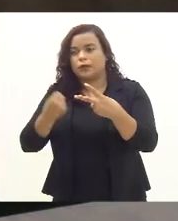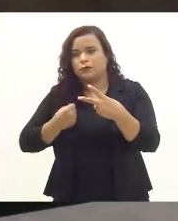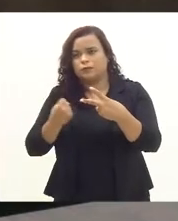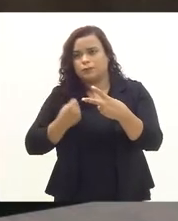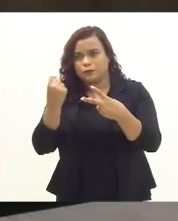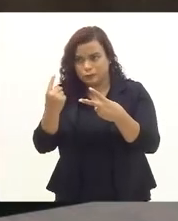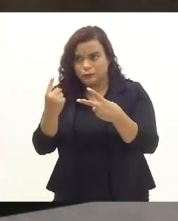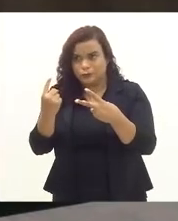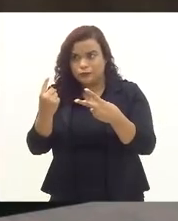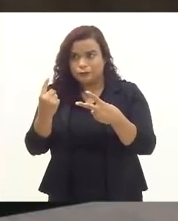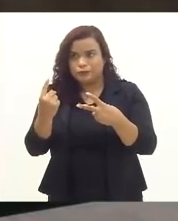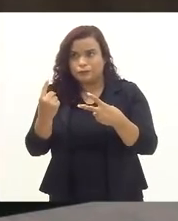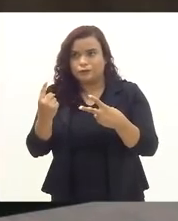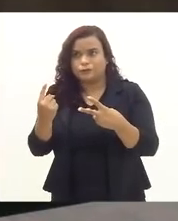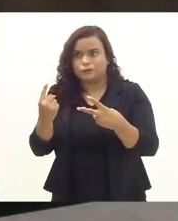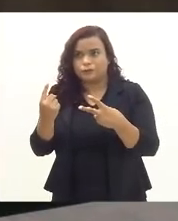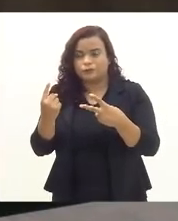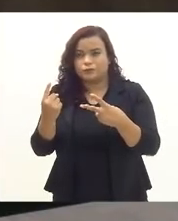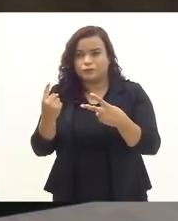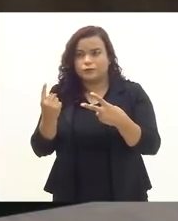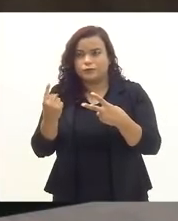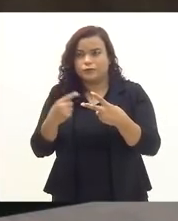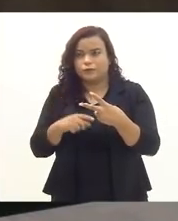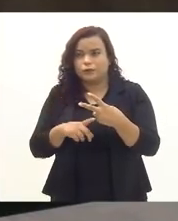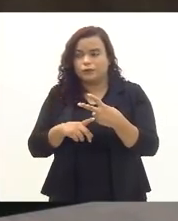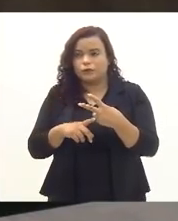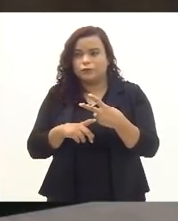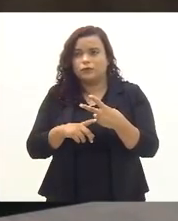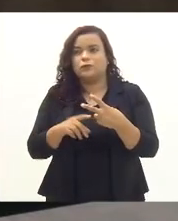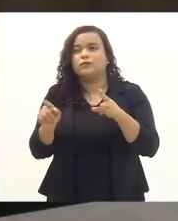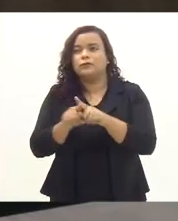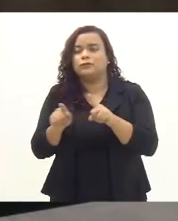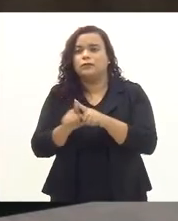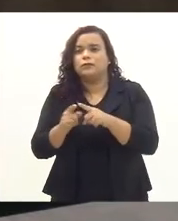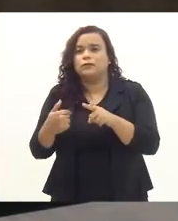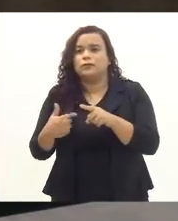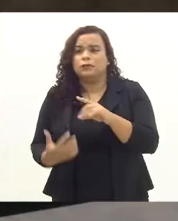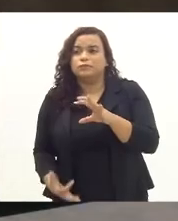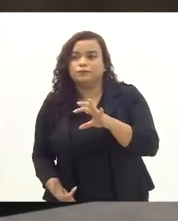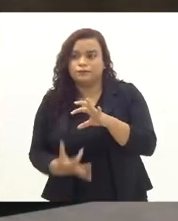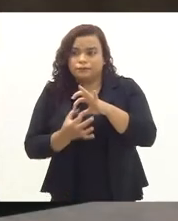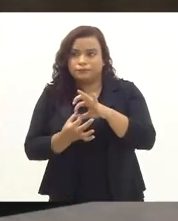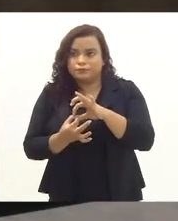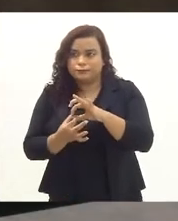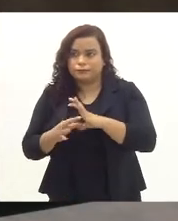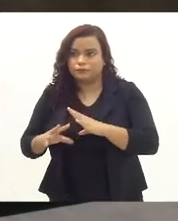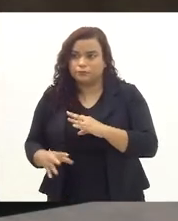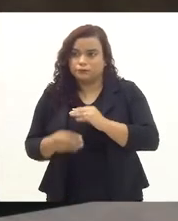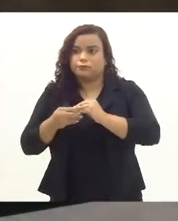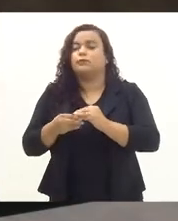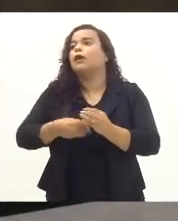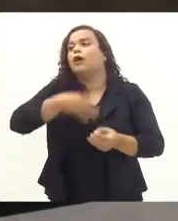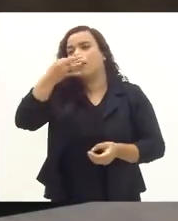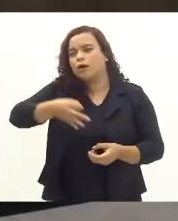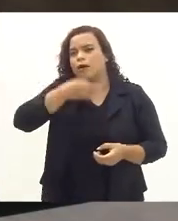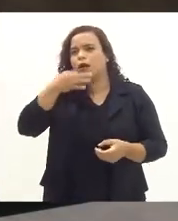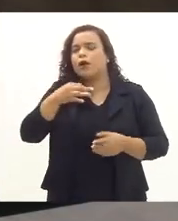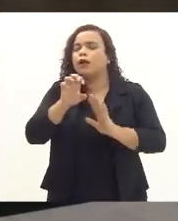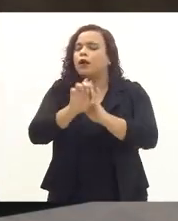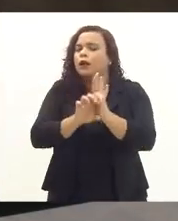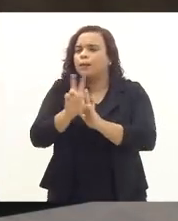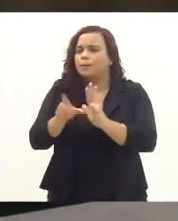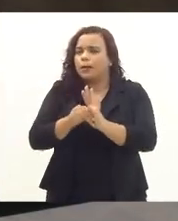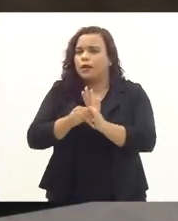do Trono porque eu não existe esse Trono é tô incorporando ao parecer a emenda aditiva